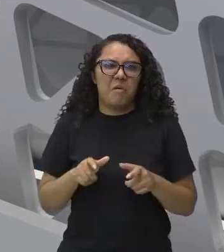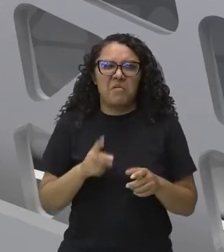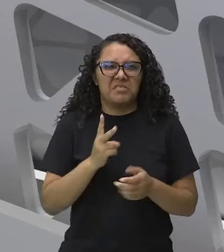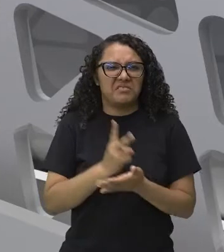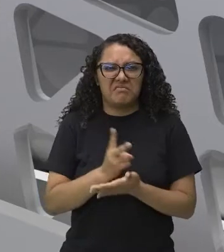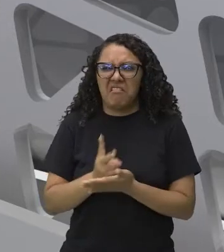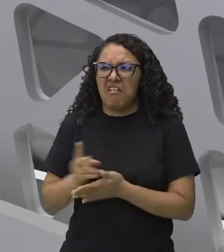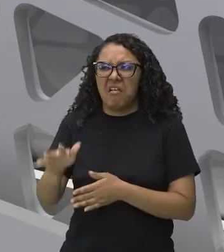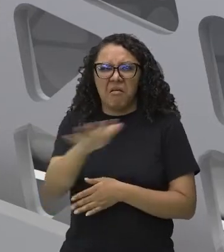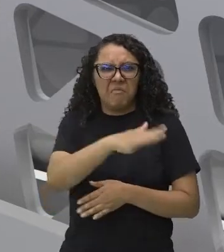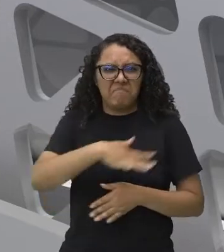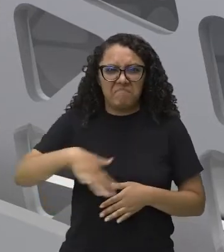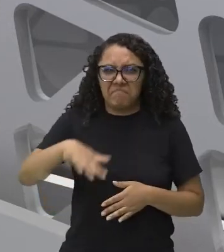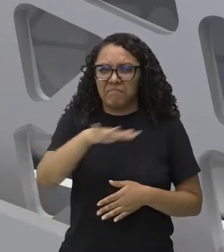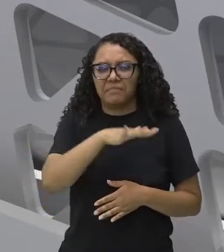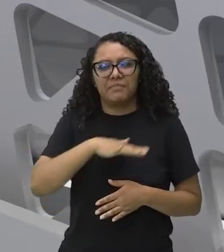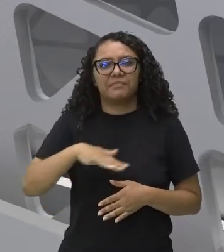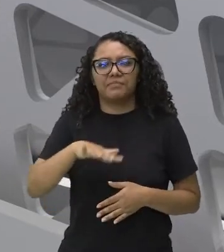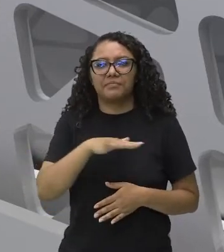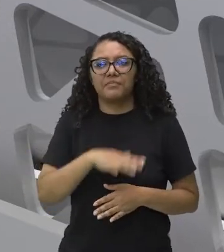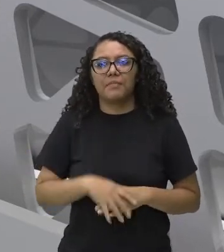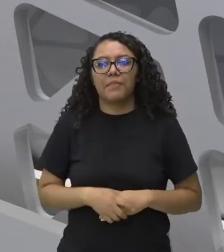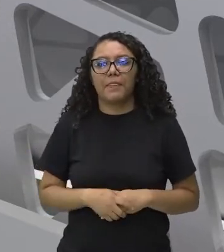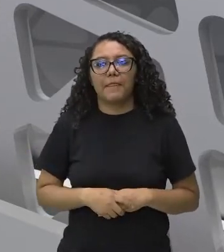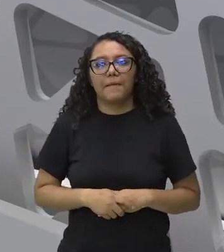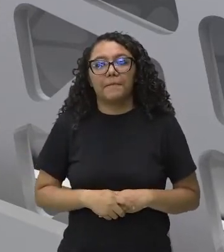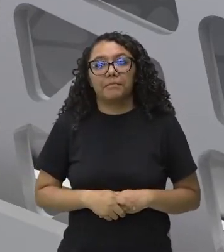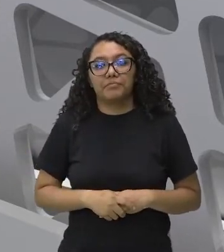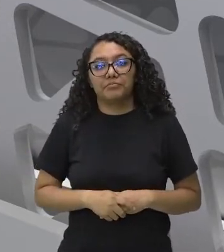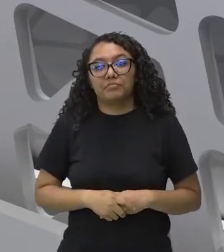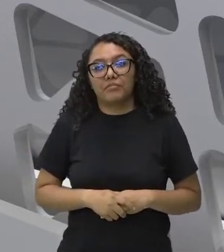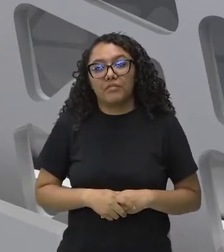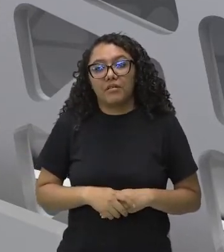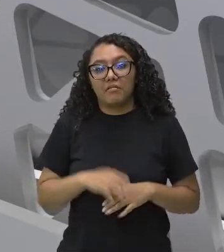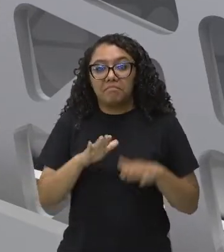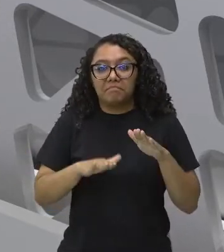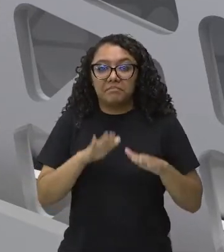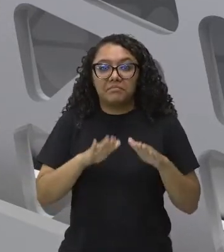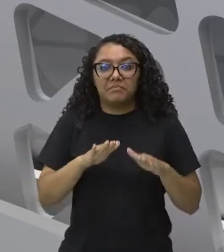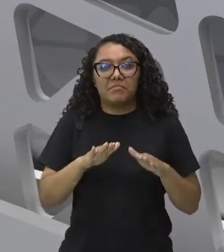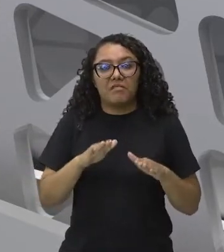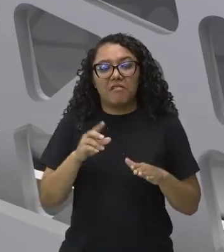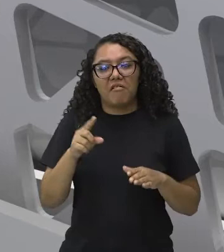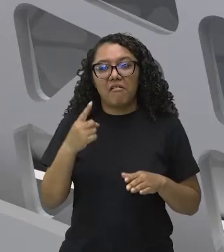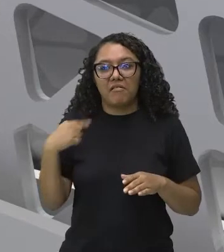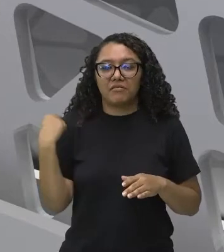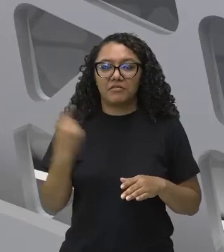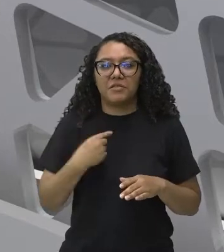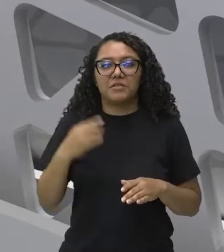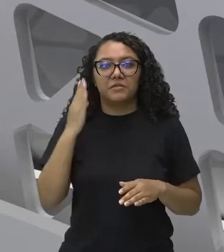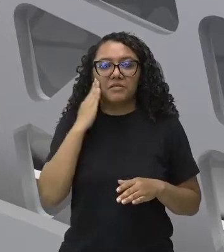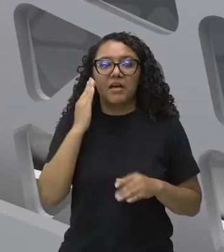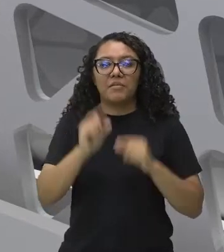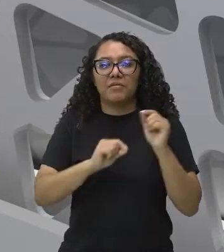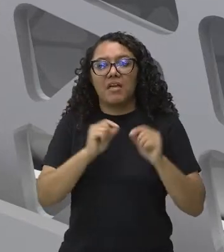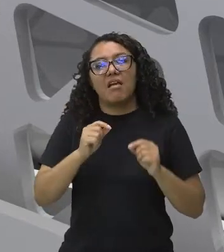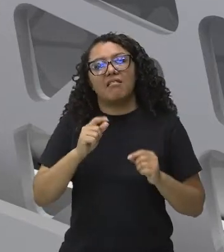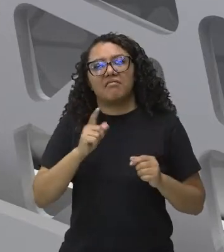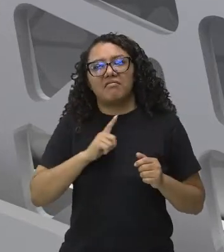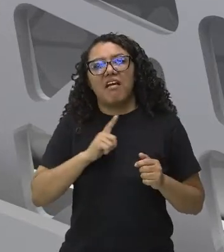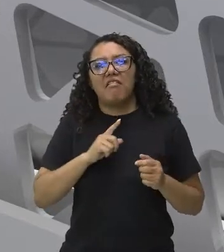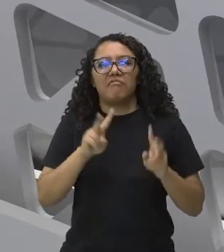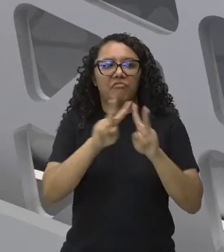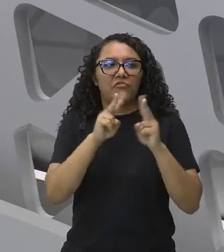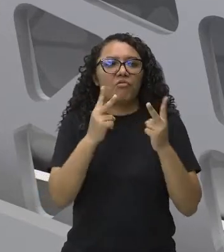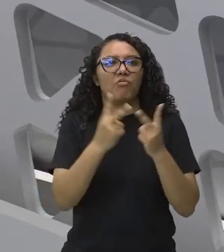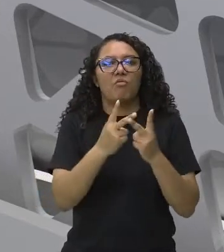todo, tá? O que nós talvez não saibamos, né, é que esse cilindro ele possui um volume, ele possui uma